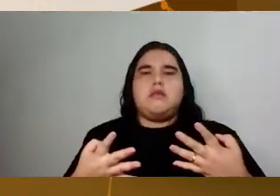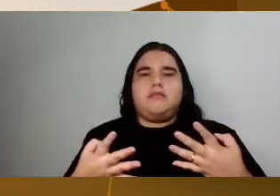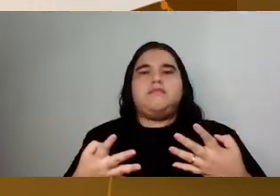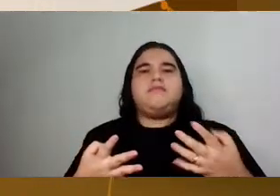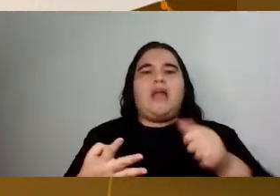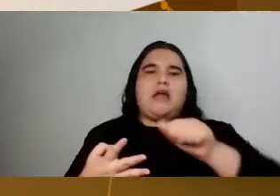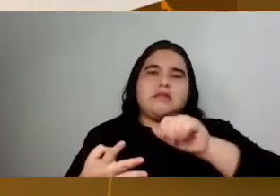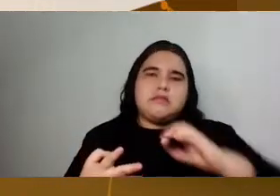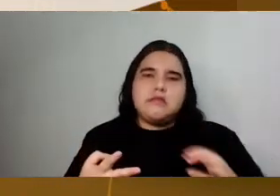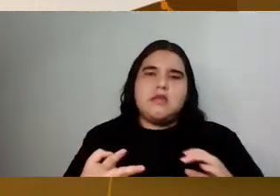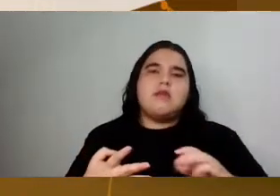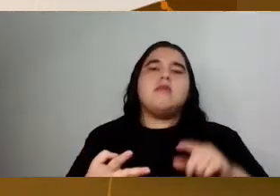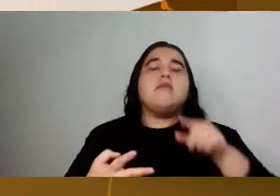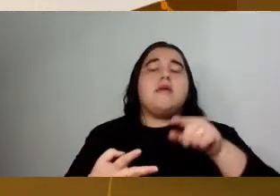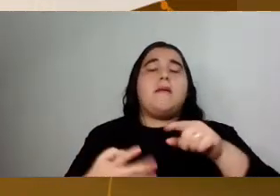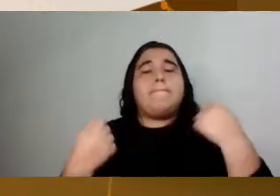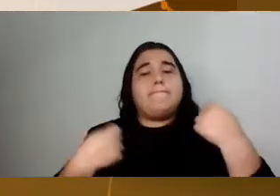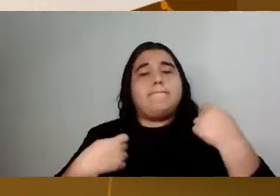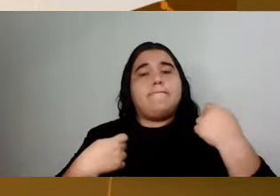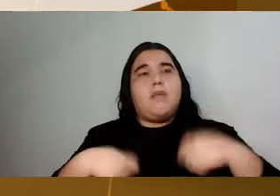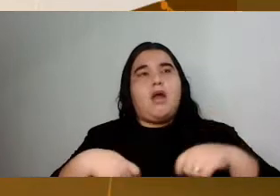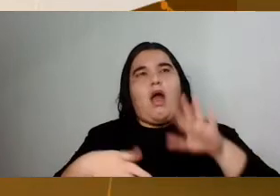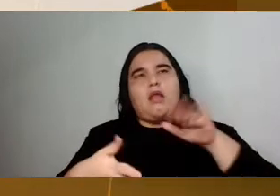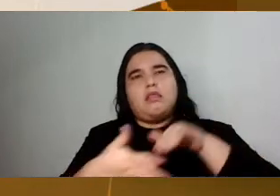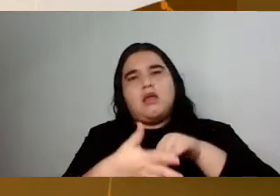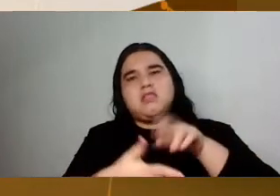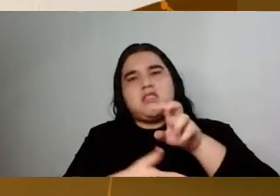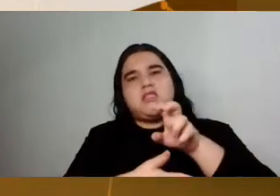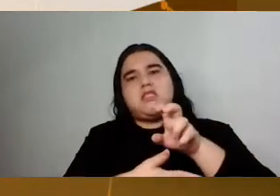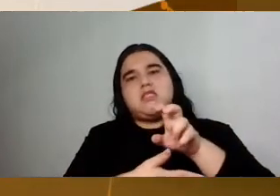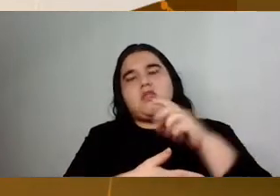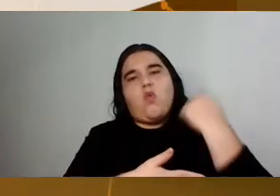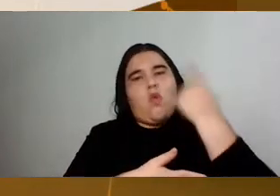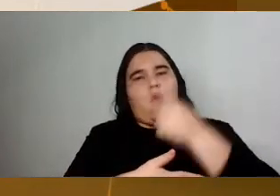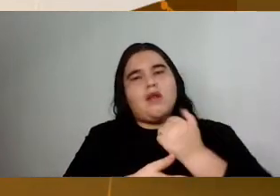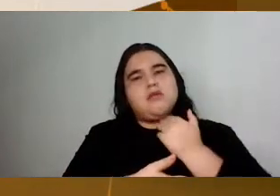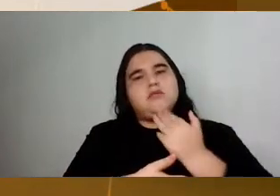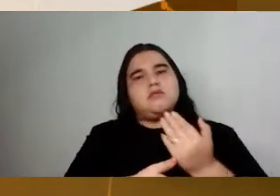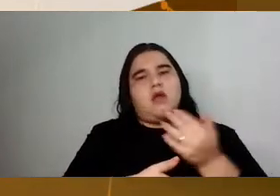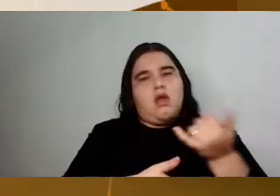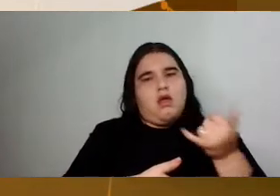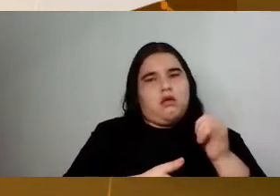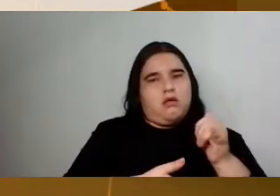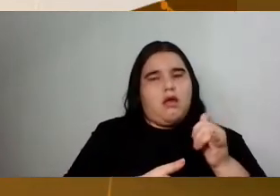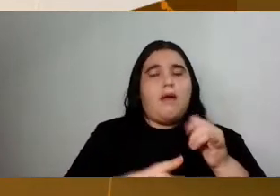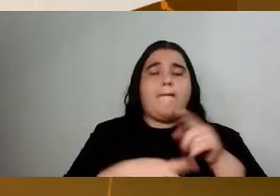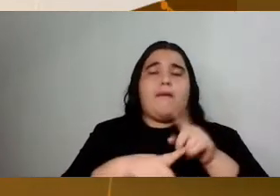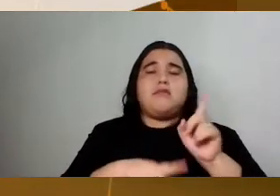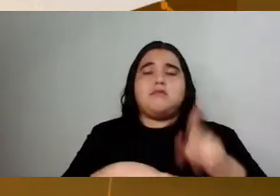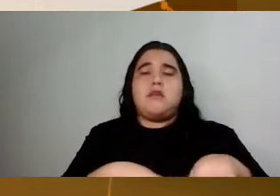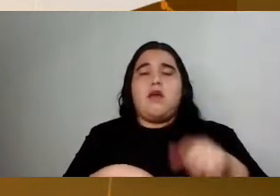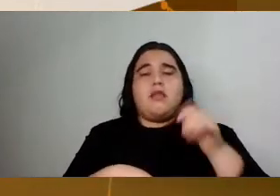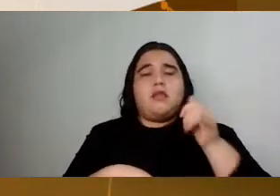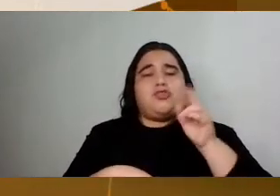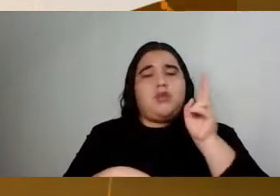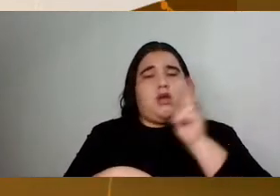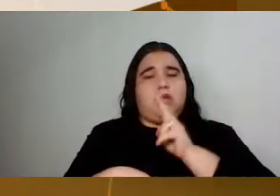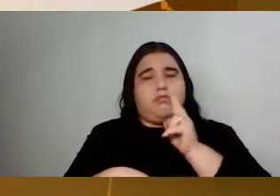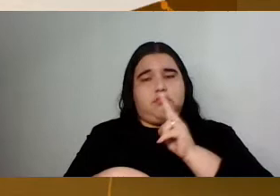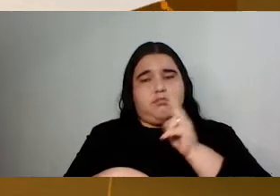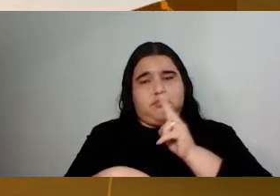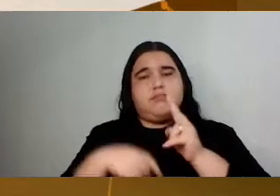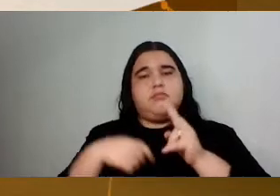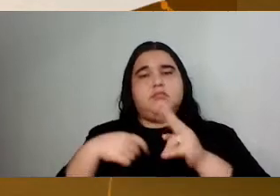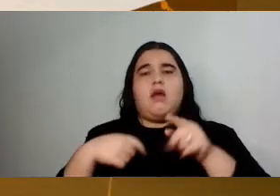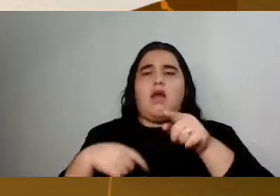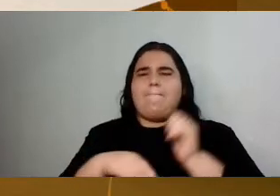suportar até 5 horas sem a fonte, né? Através do grupo gerador de emergência. Então, ela aqui suporta bem mais.